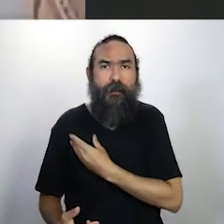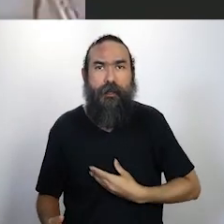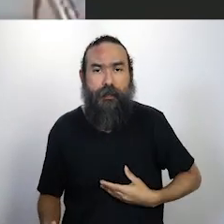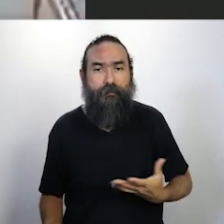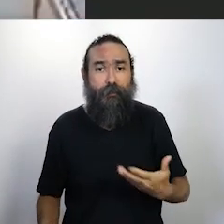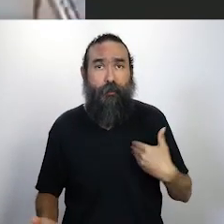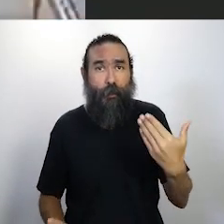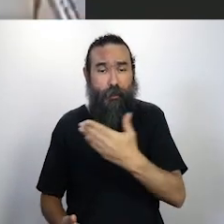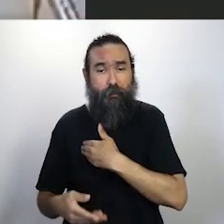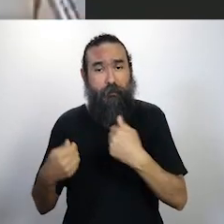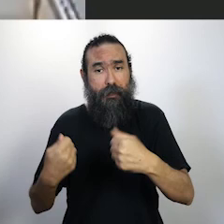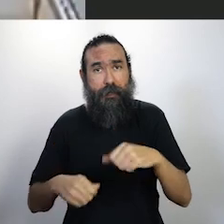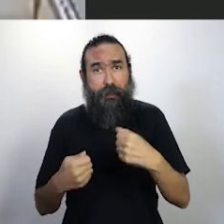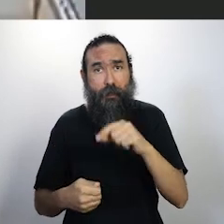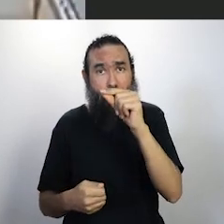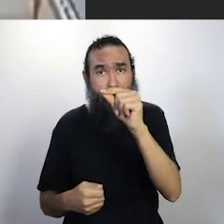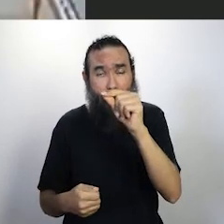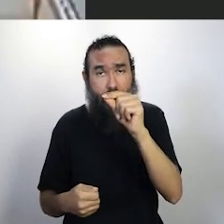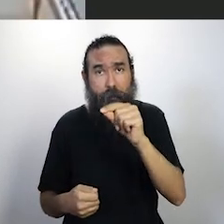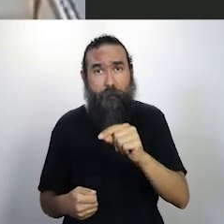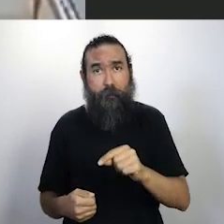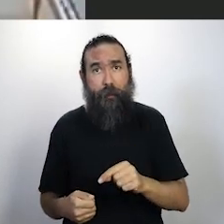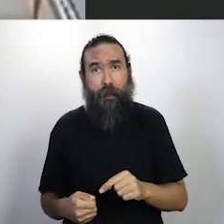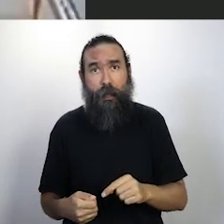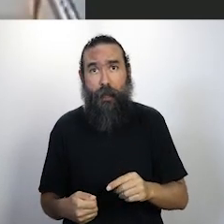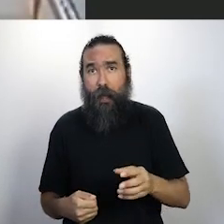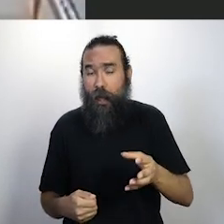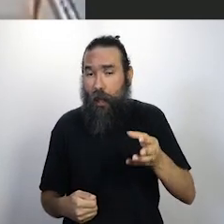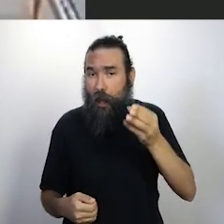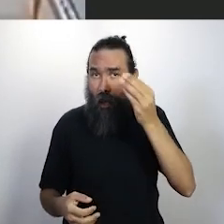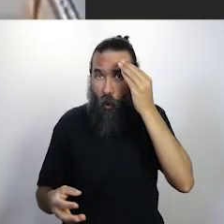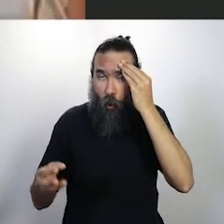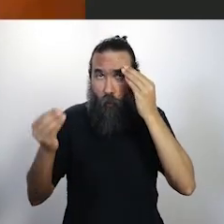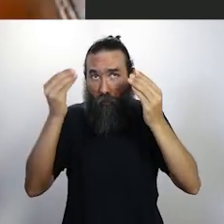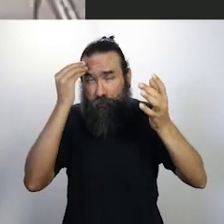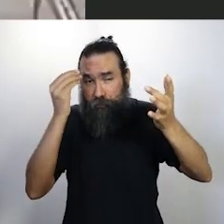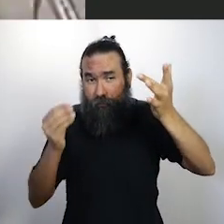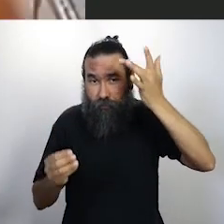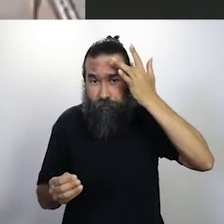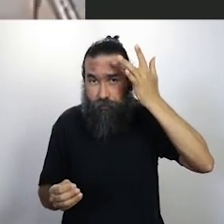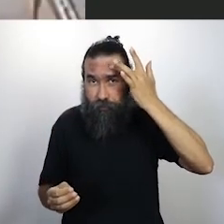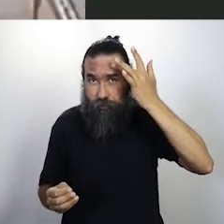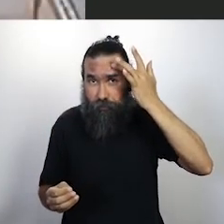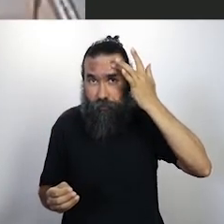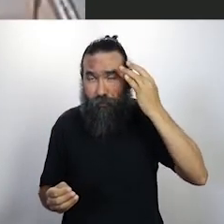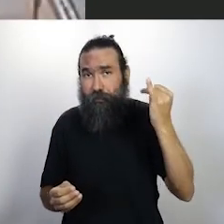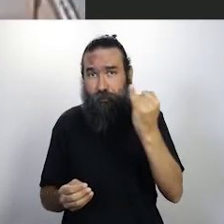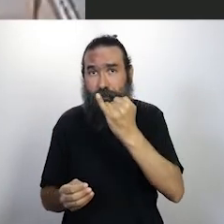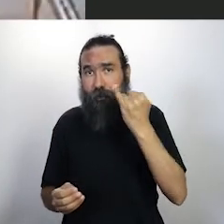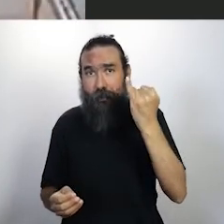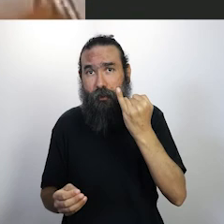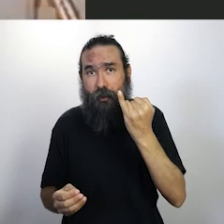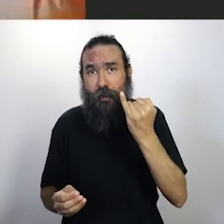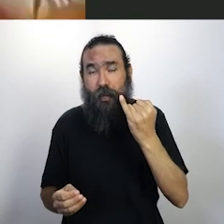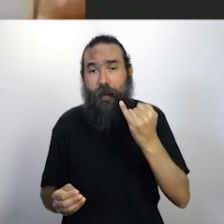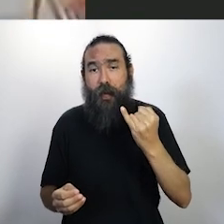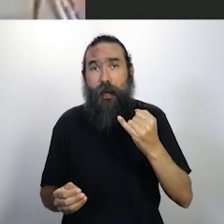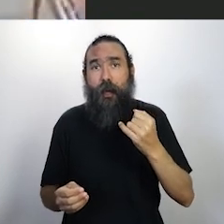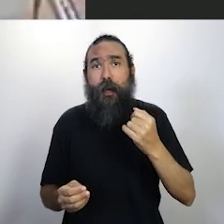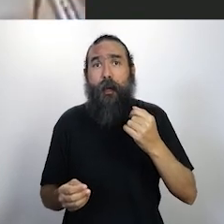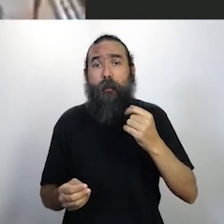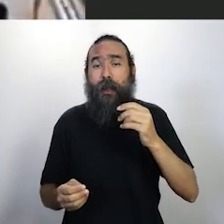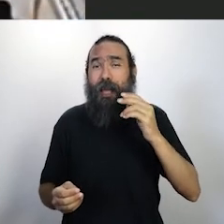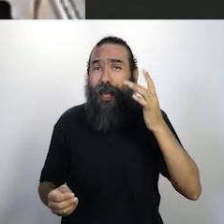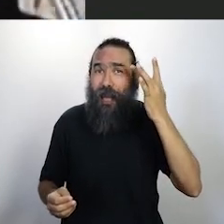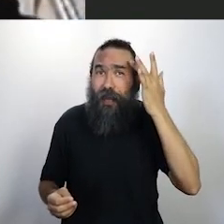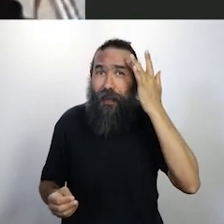esse alinhamento necessário para que a gente não ocorra situações como essa que o secretário